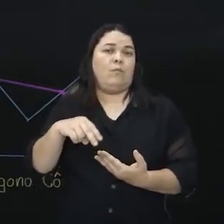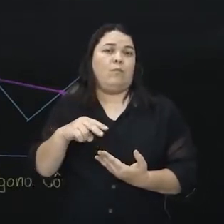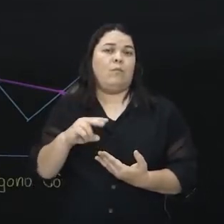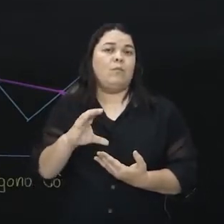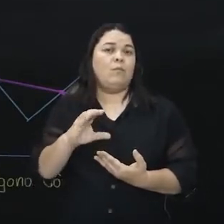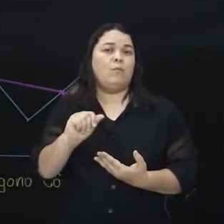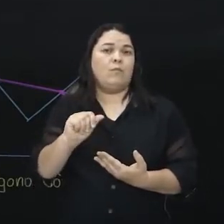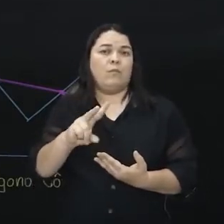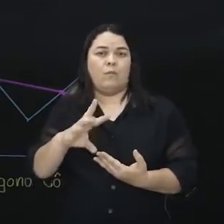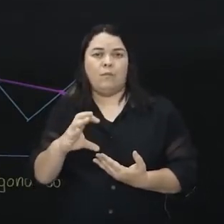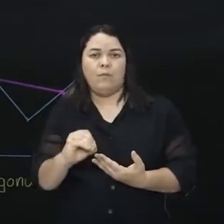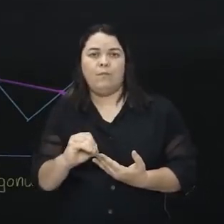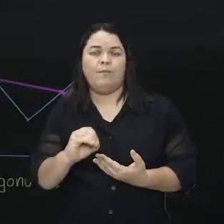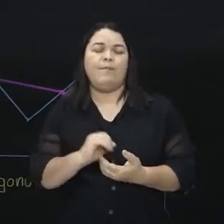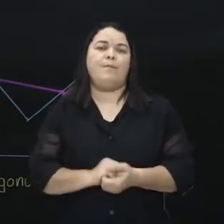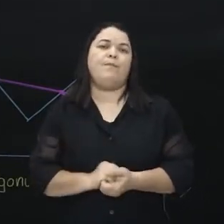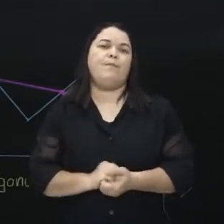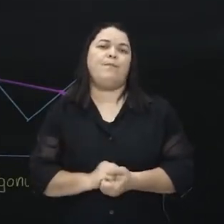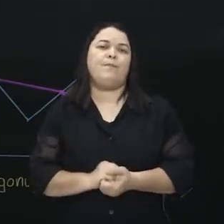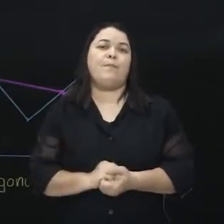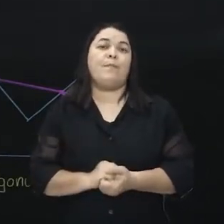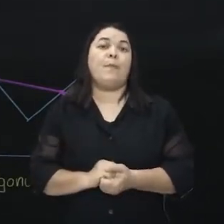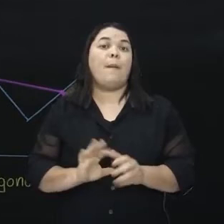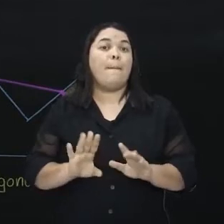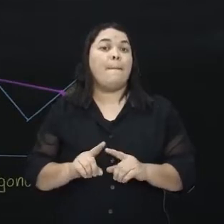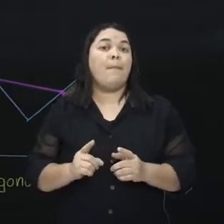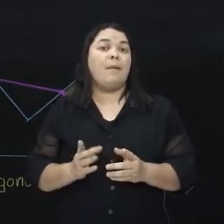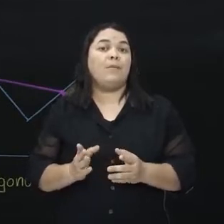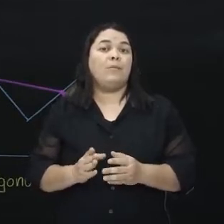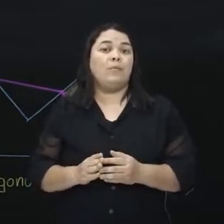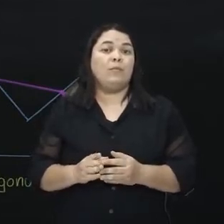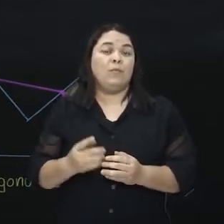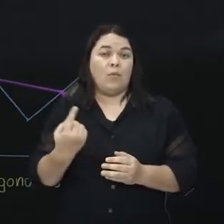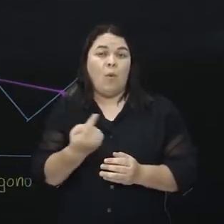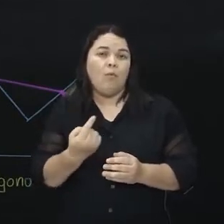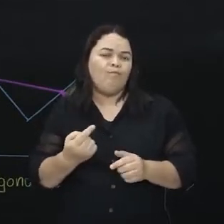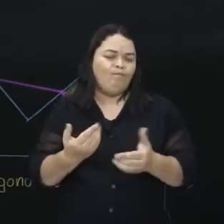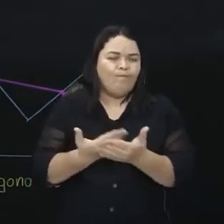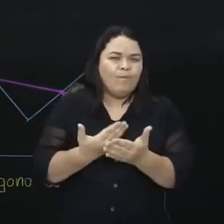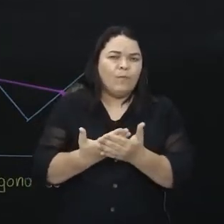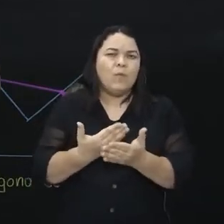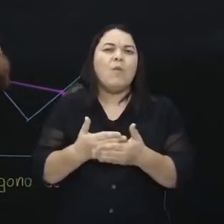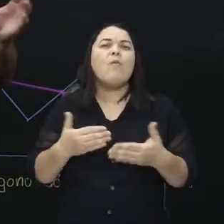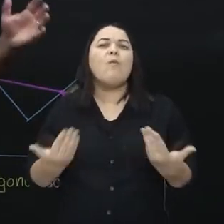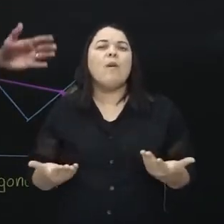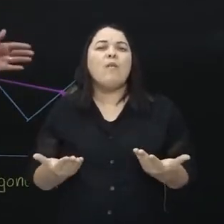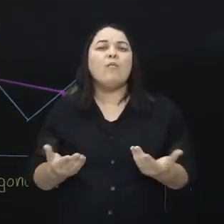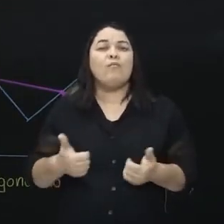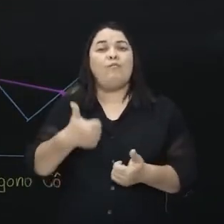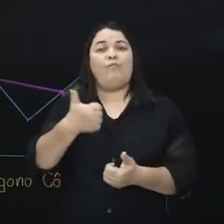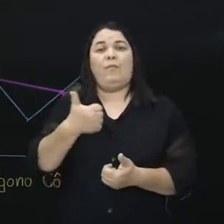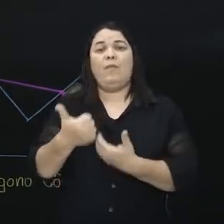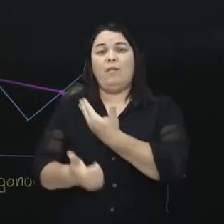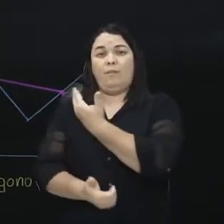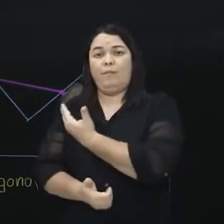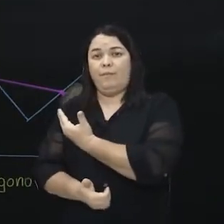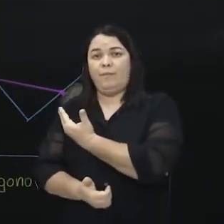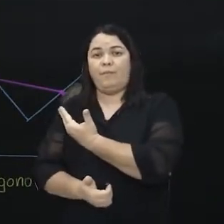que a gente costuma trabalhar são os polígonos convexos, perfeito? Agora, isso aqui